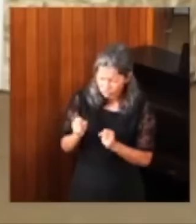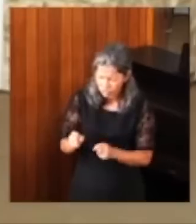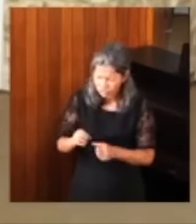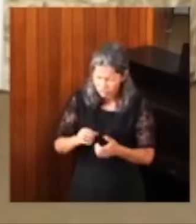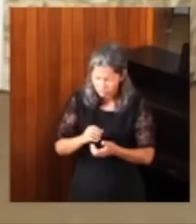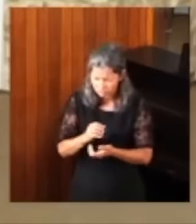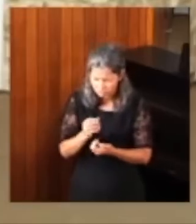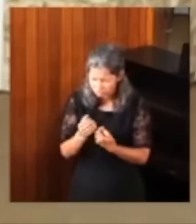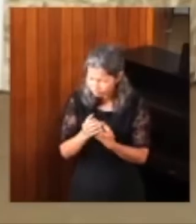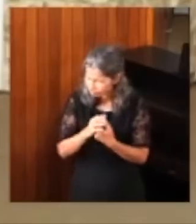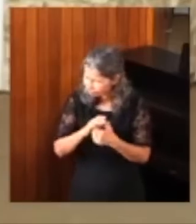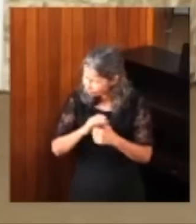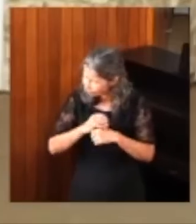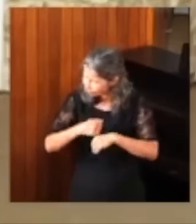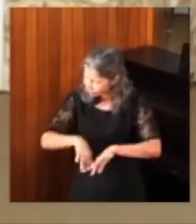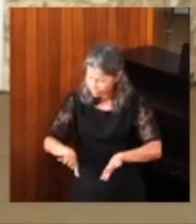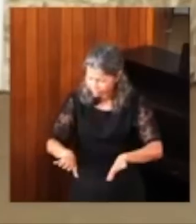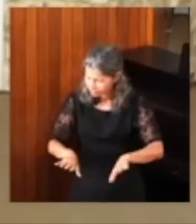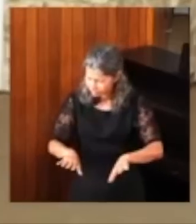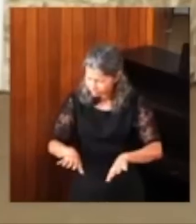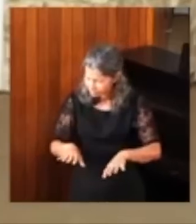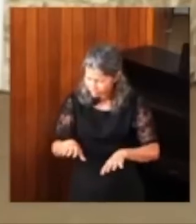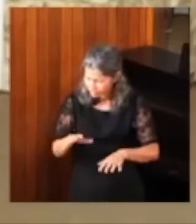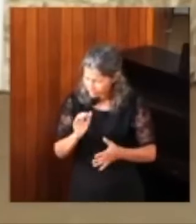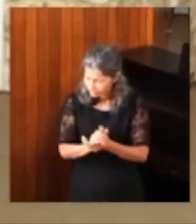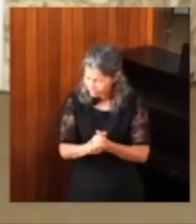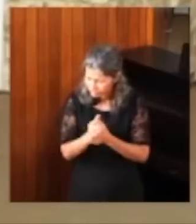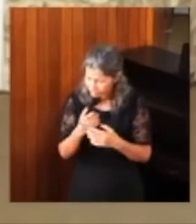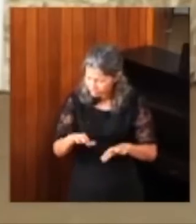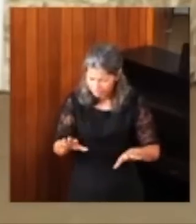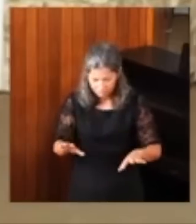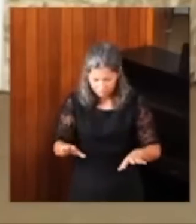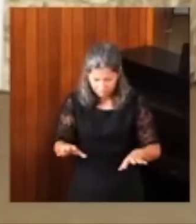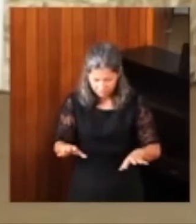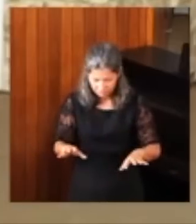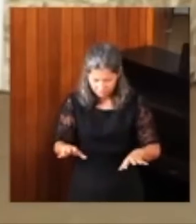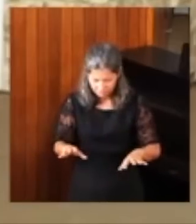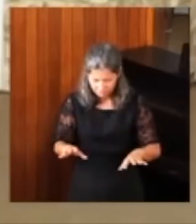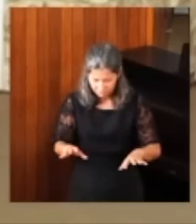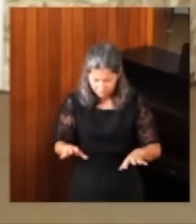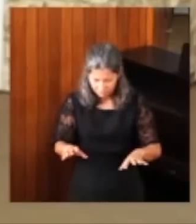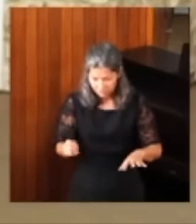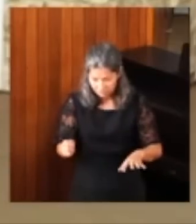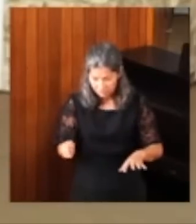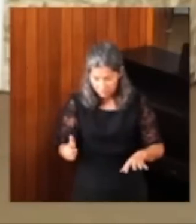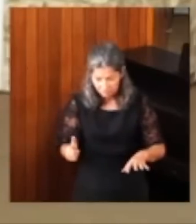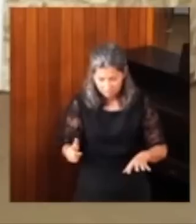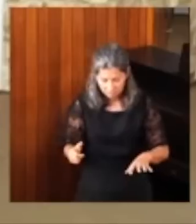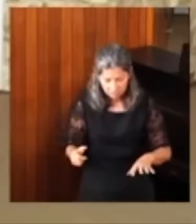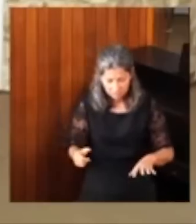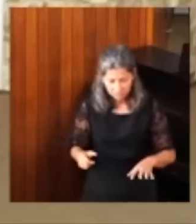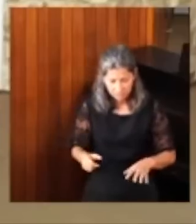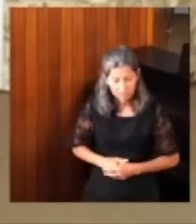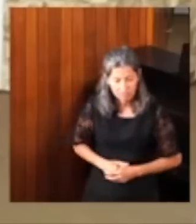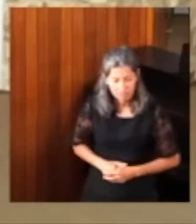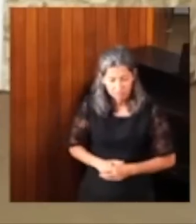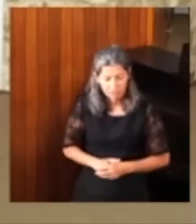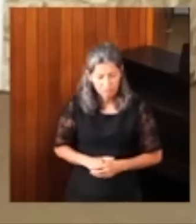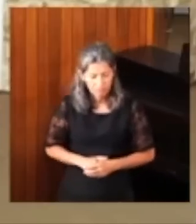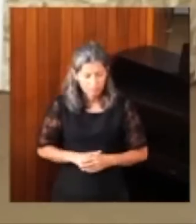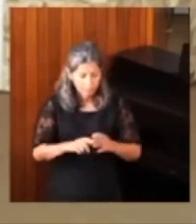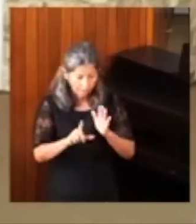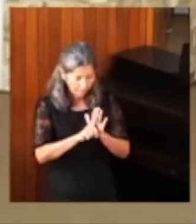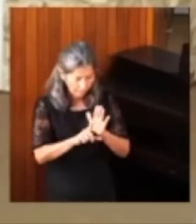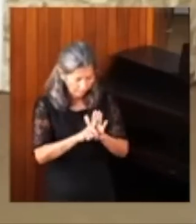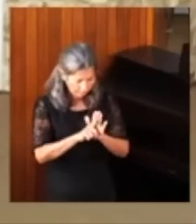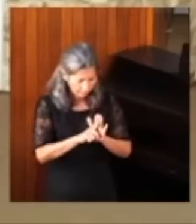na Revolução Francesa, o casamento e o sábado. Interessante, não? Além disso, um símbolo